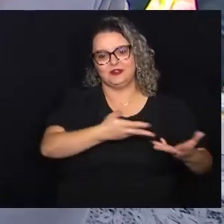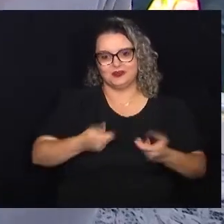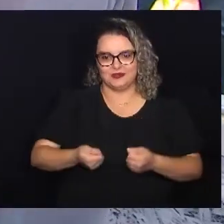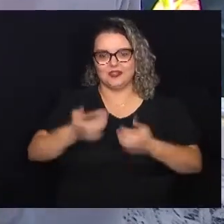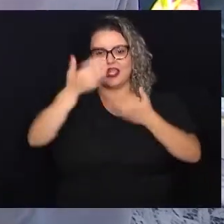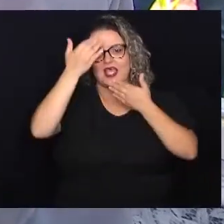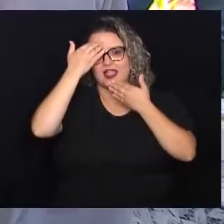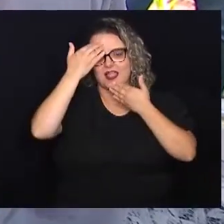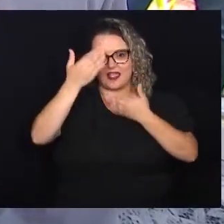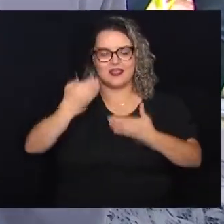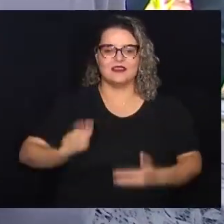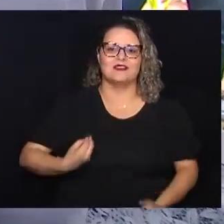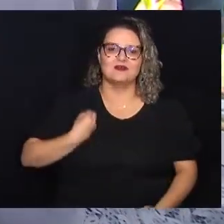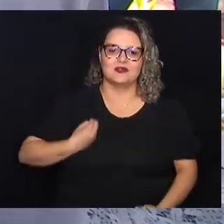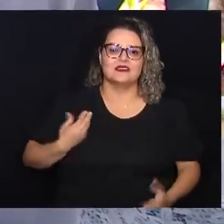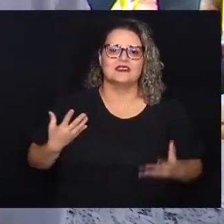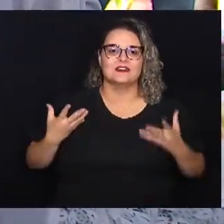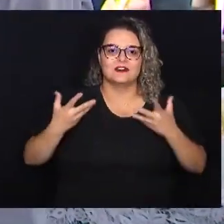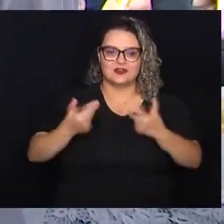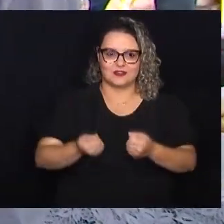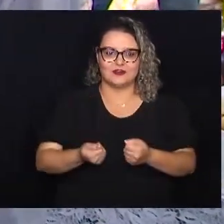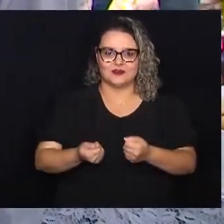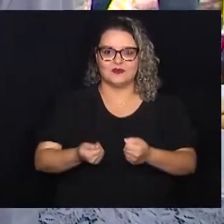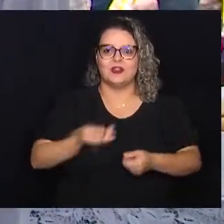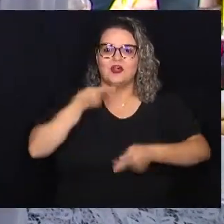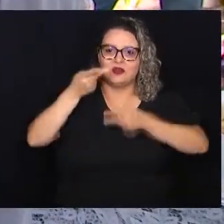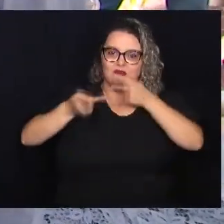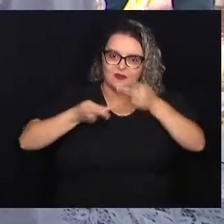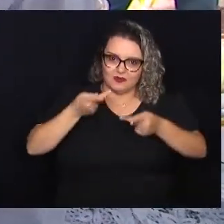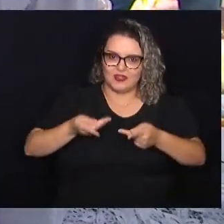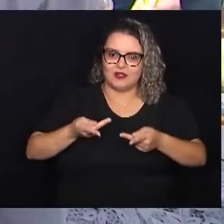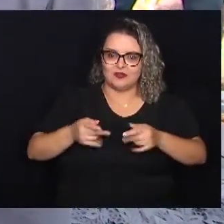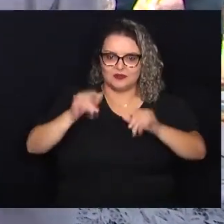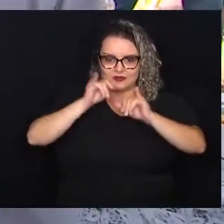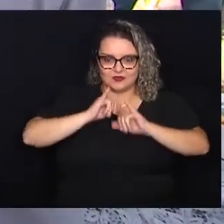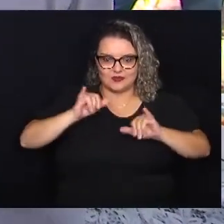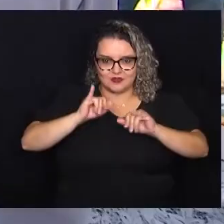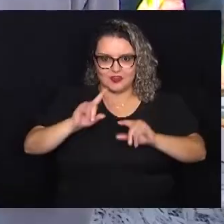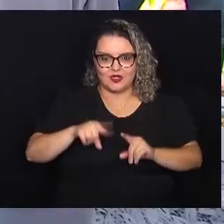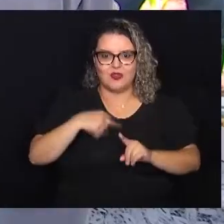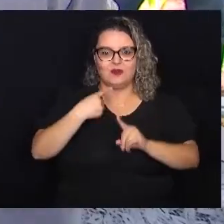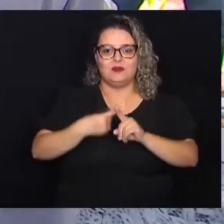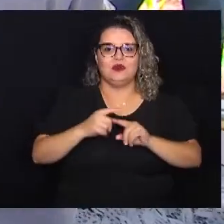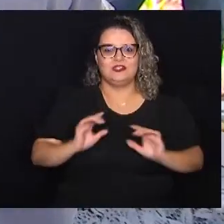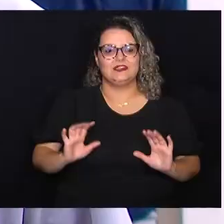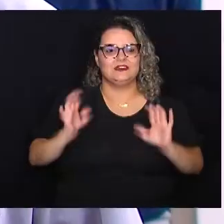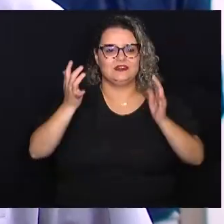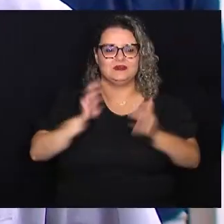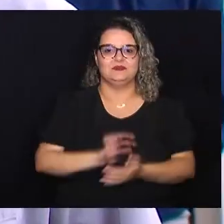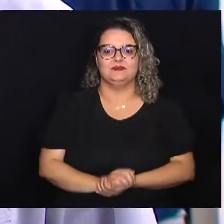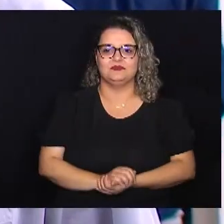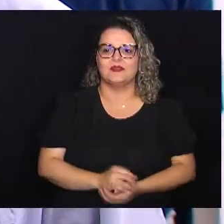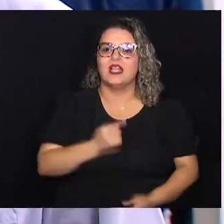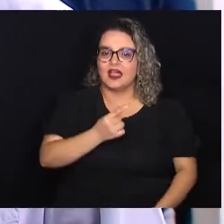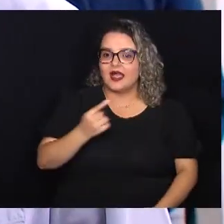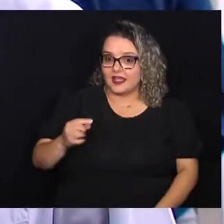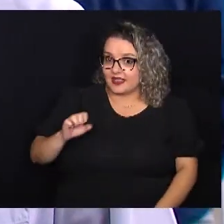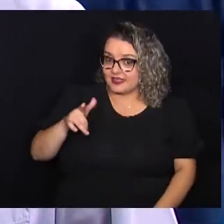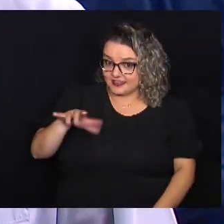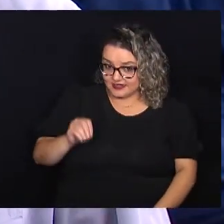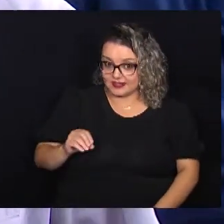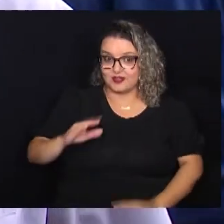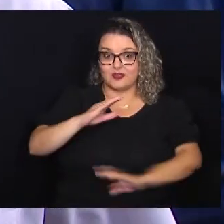e agradeceu a presença de todos e comentou sobre a repercussão positiva da celebração. A cada edição do